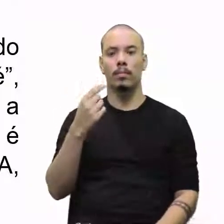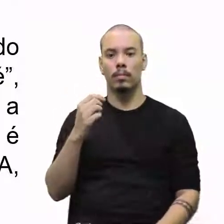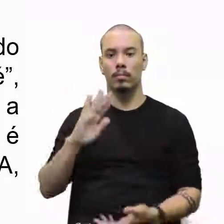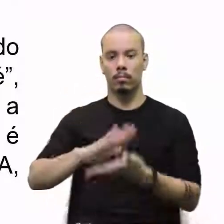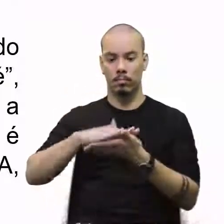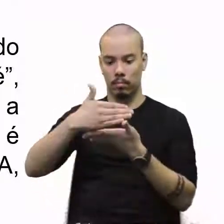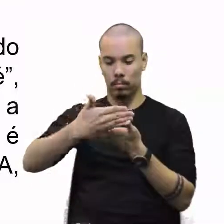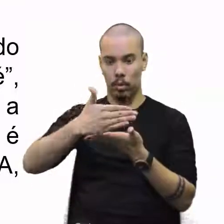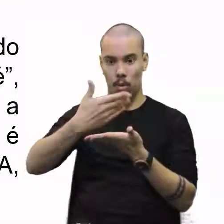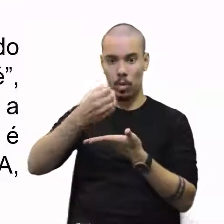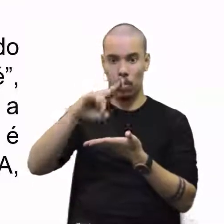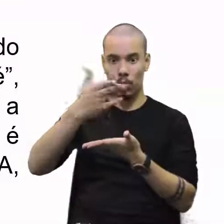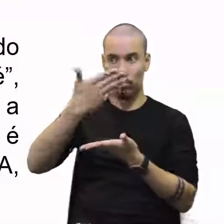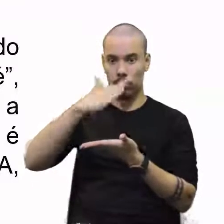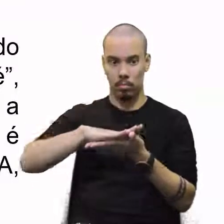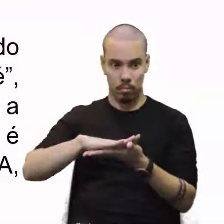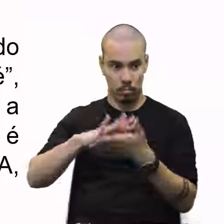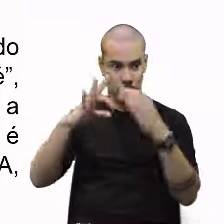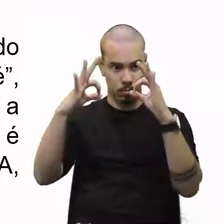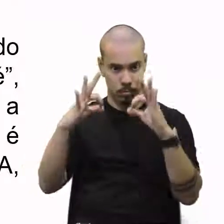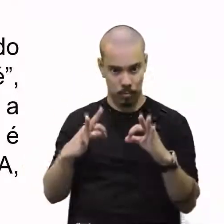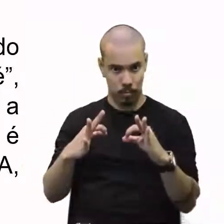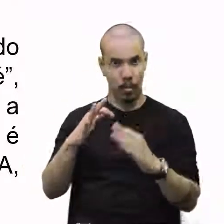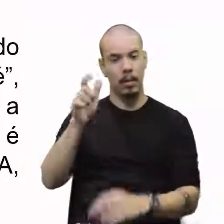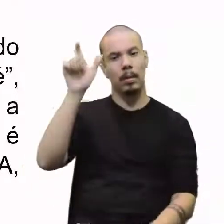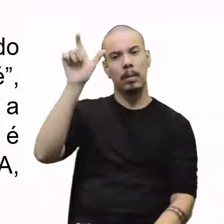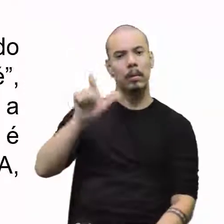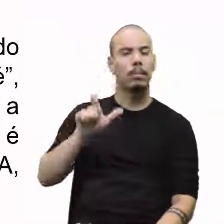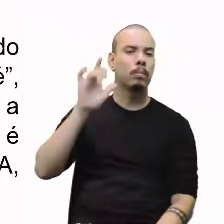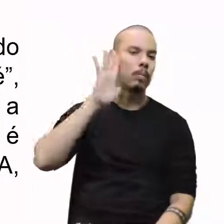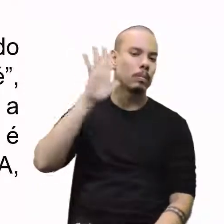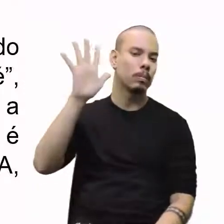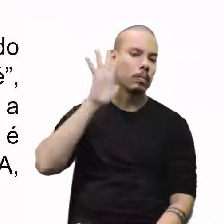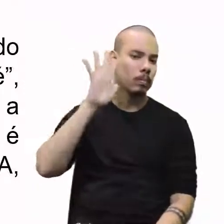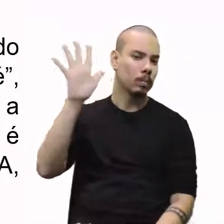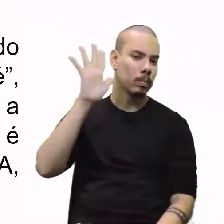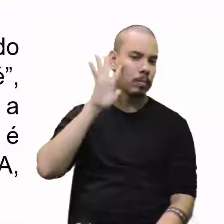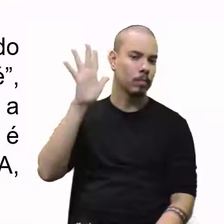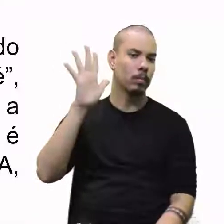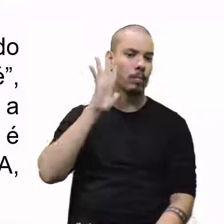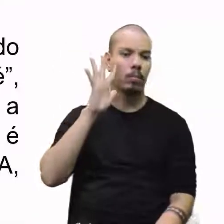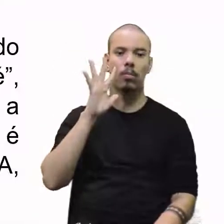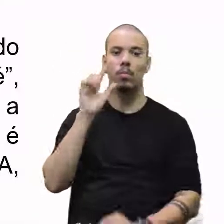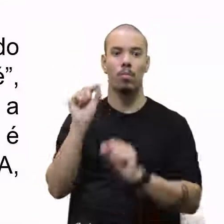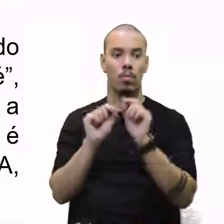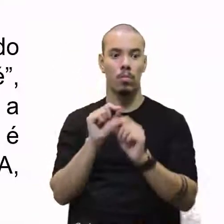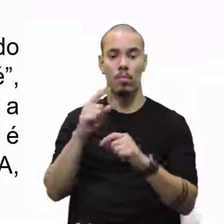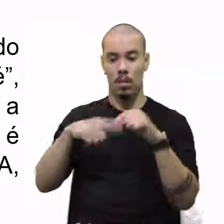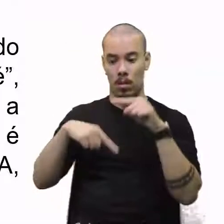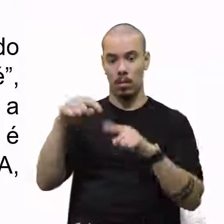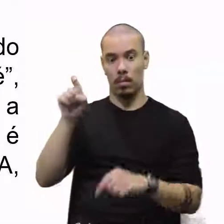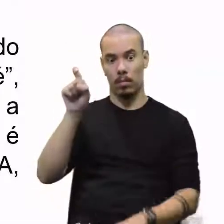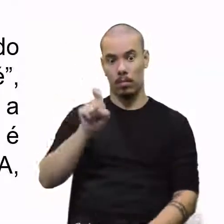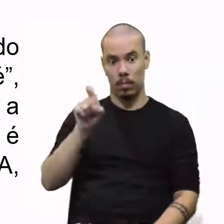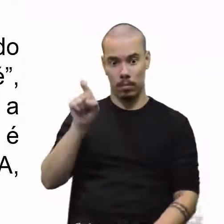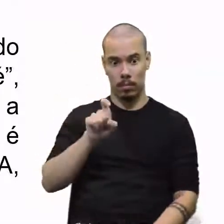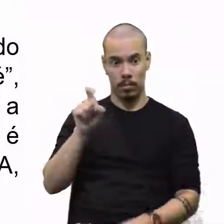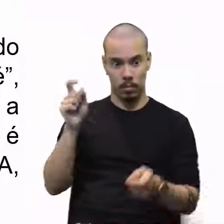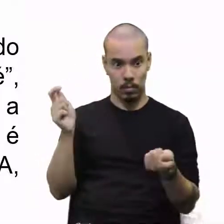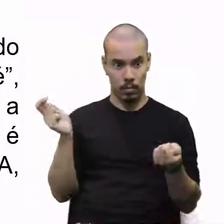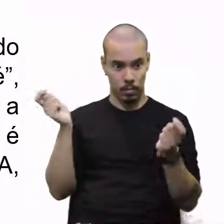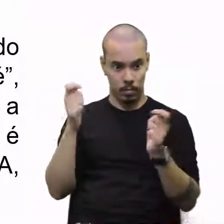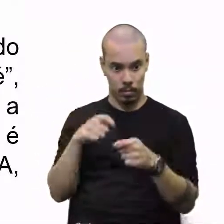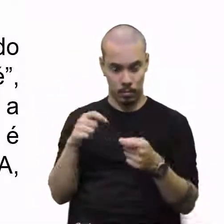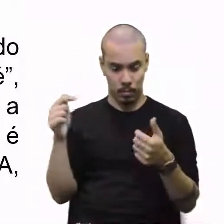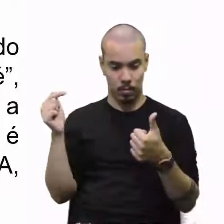desarme adequadamente, essa pessoa imaginou, a pessoa que estava lá imaginou que aquele elemento X